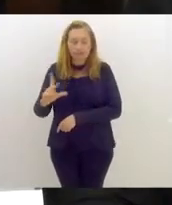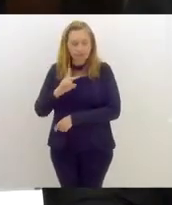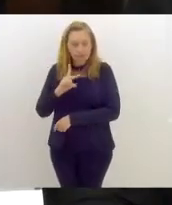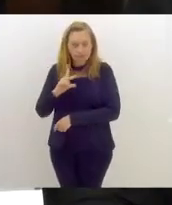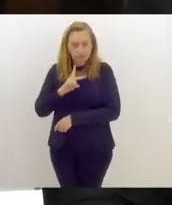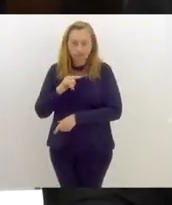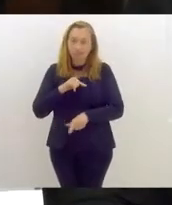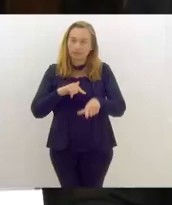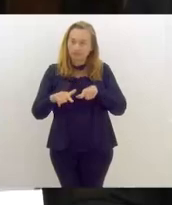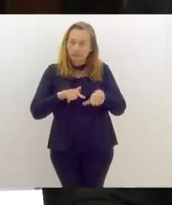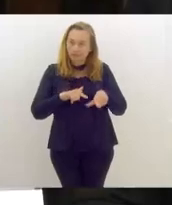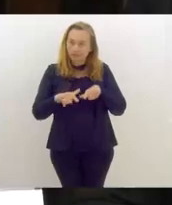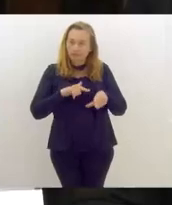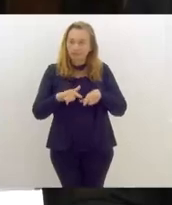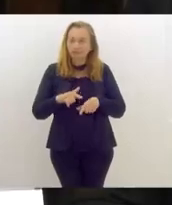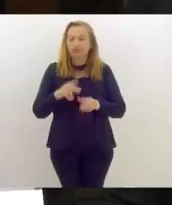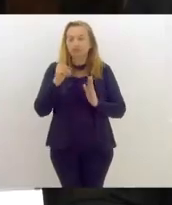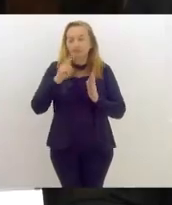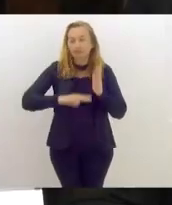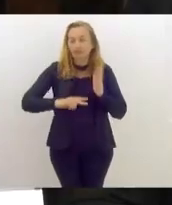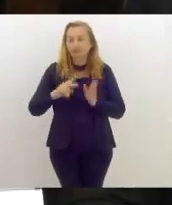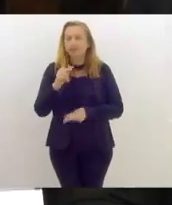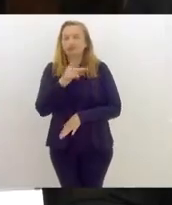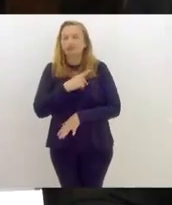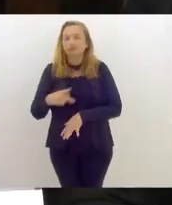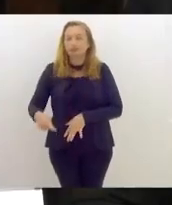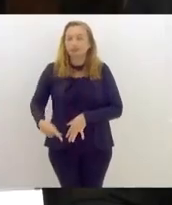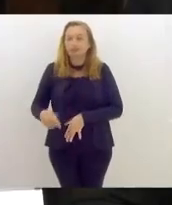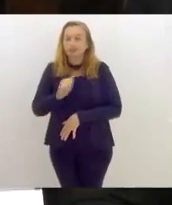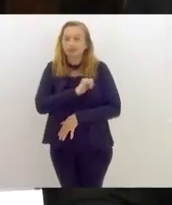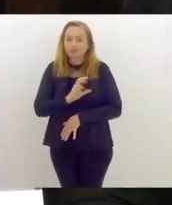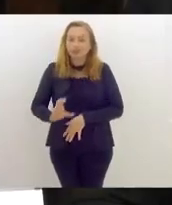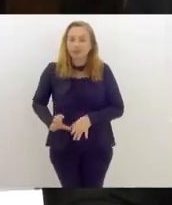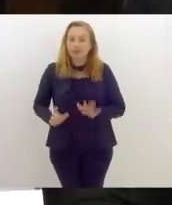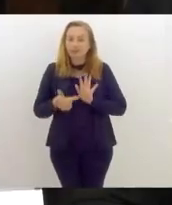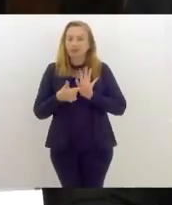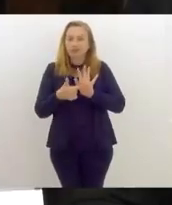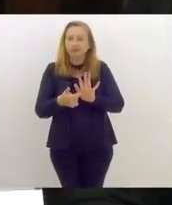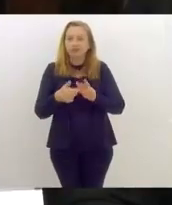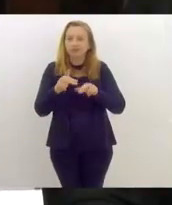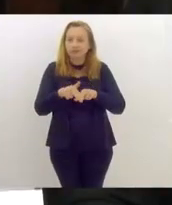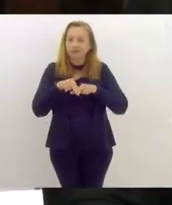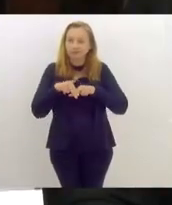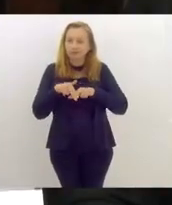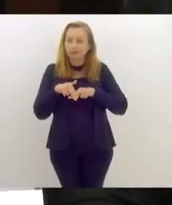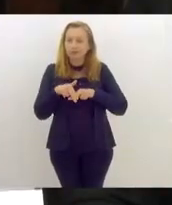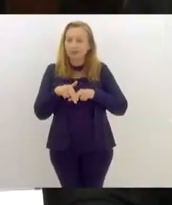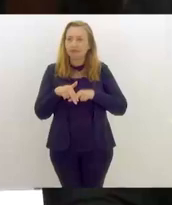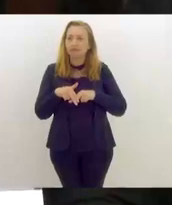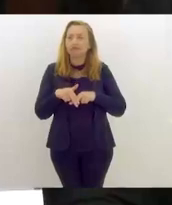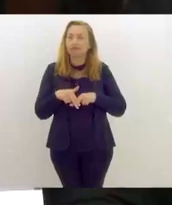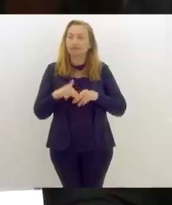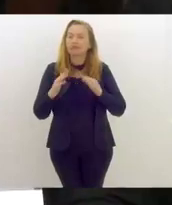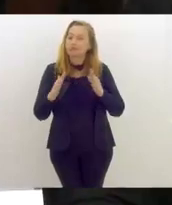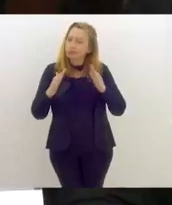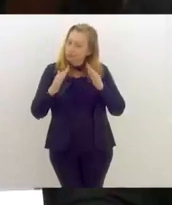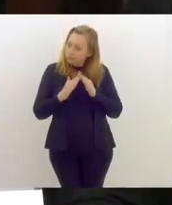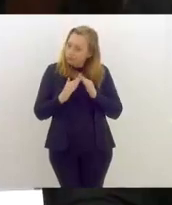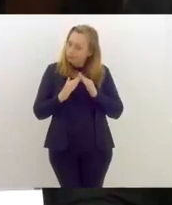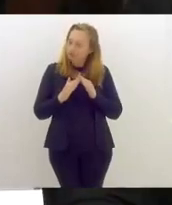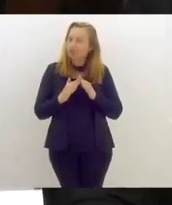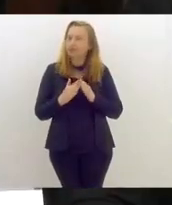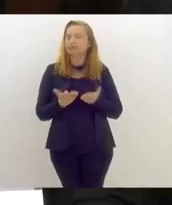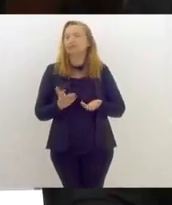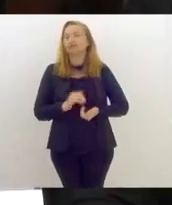lida aqui pelo nosso Presidente André Ceciliano Demonstra o motivo pelo qual essa casa